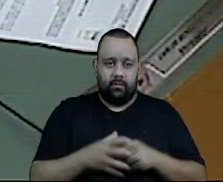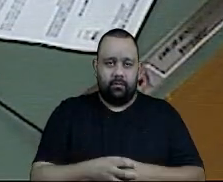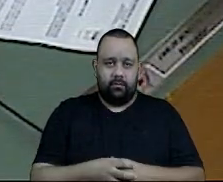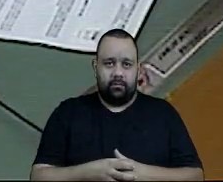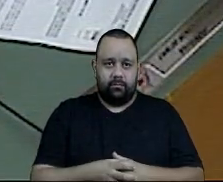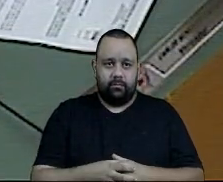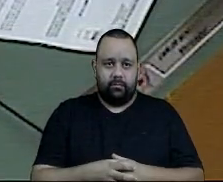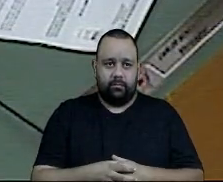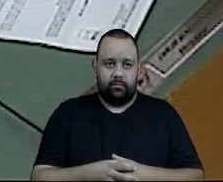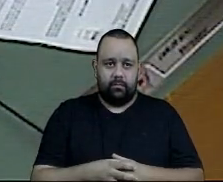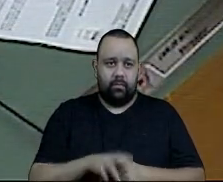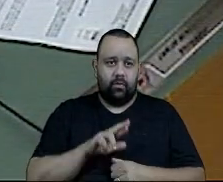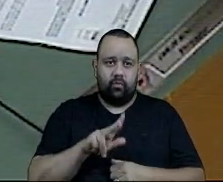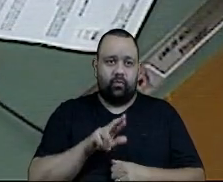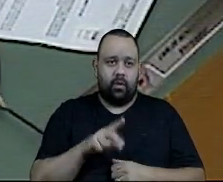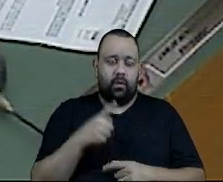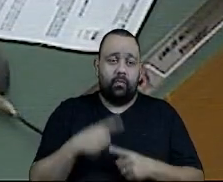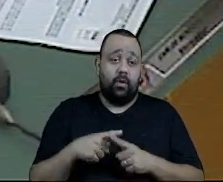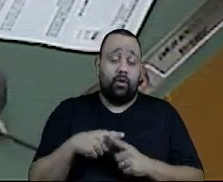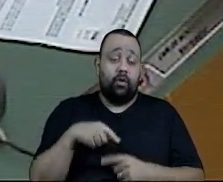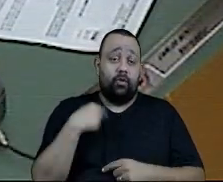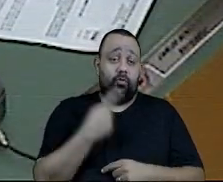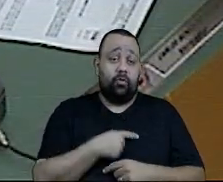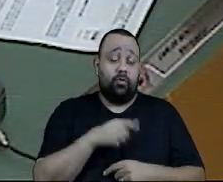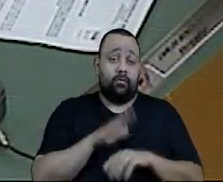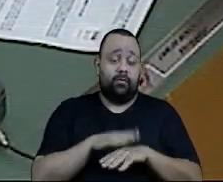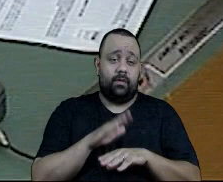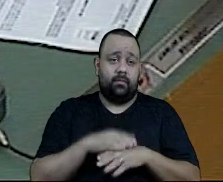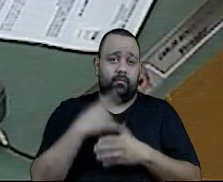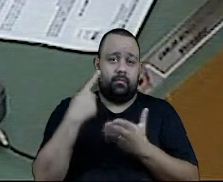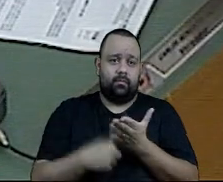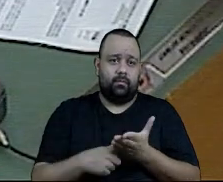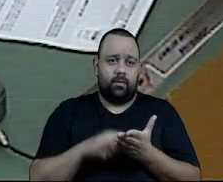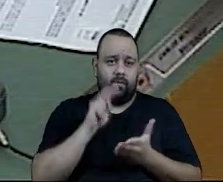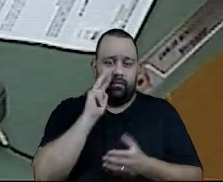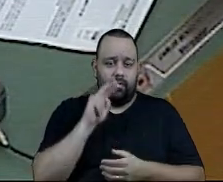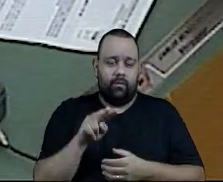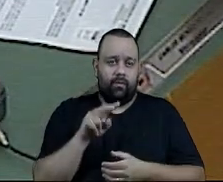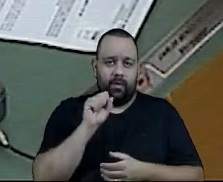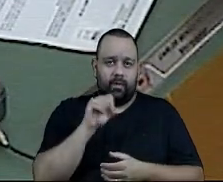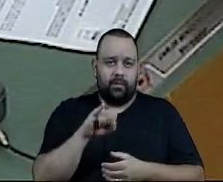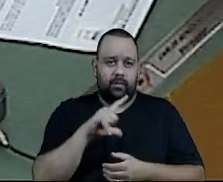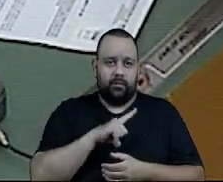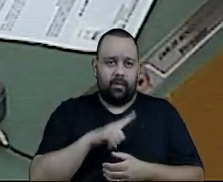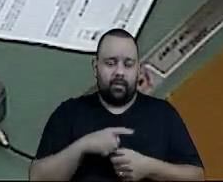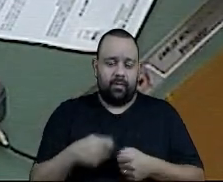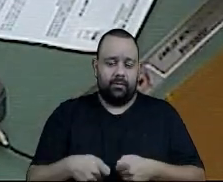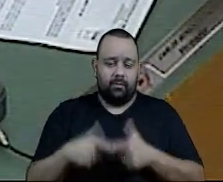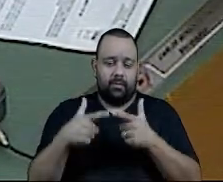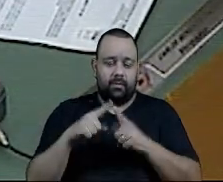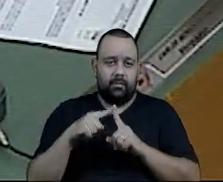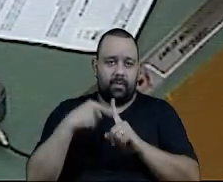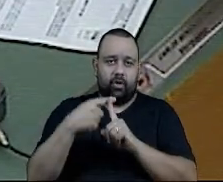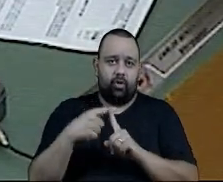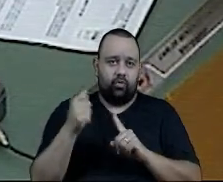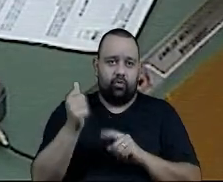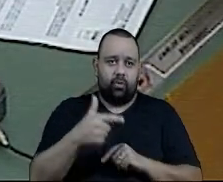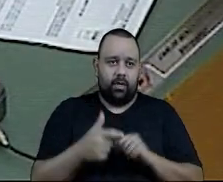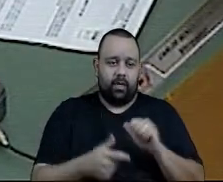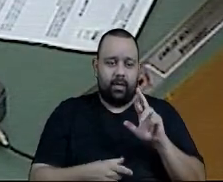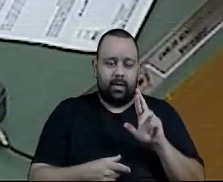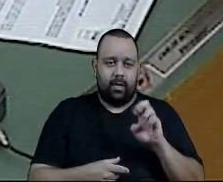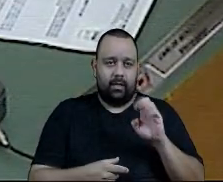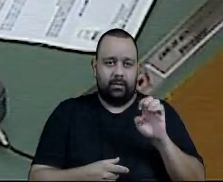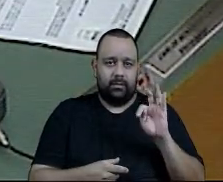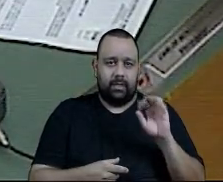gente visualizar. Não, porque a gente acaba fazendo um acerto, né? Porque a gente verifica que a despesa foi maior